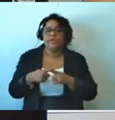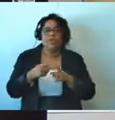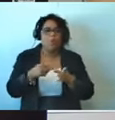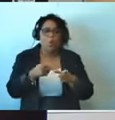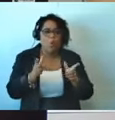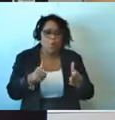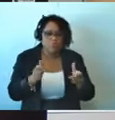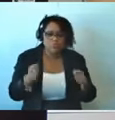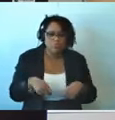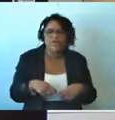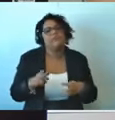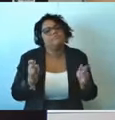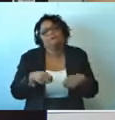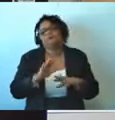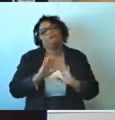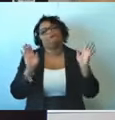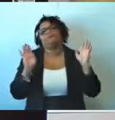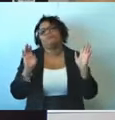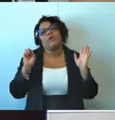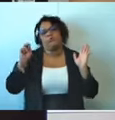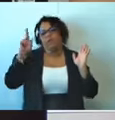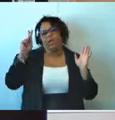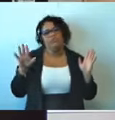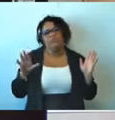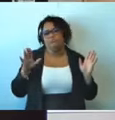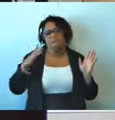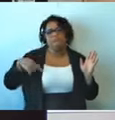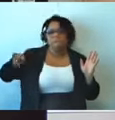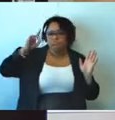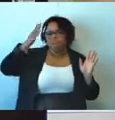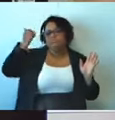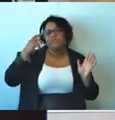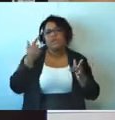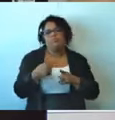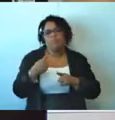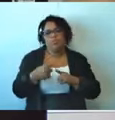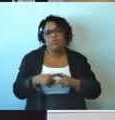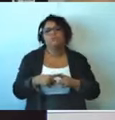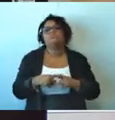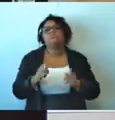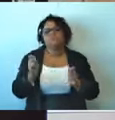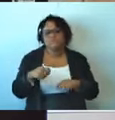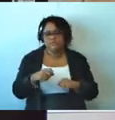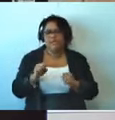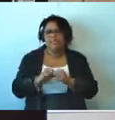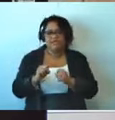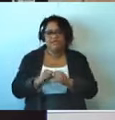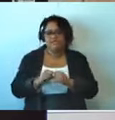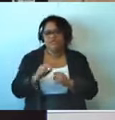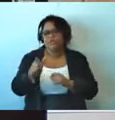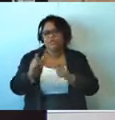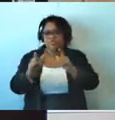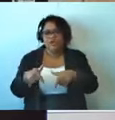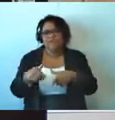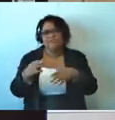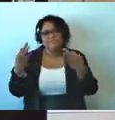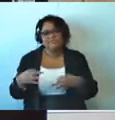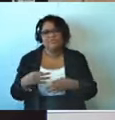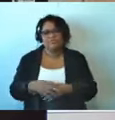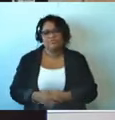todo mundo tem que entender o porquê e a gente pode ter, sim, o segmento apropriado. Aqueles locais onde, de fato, o